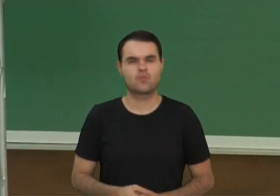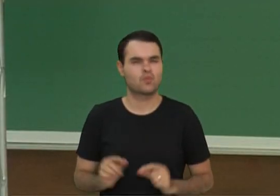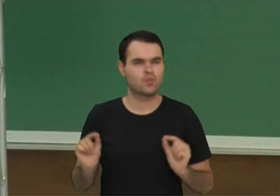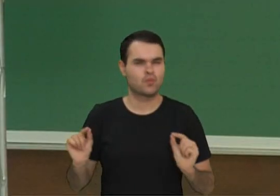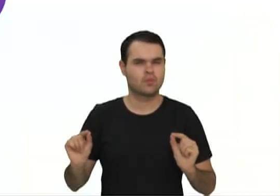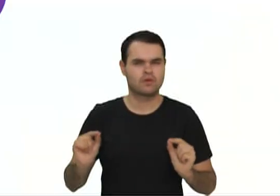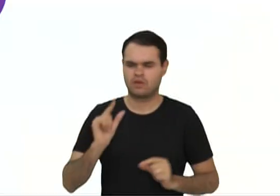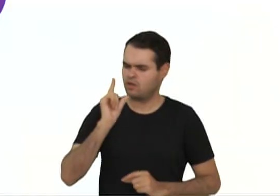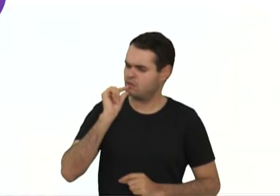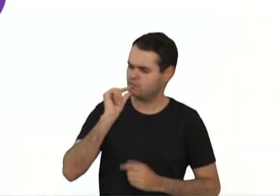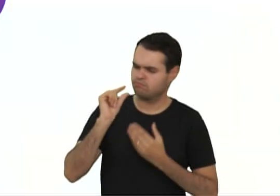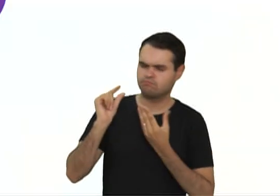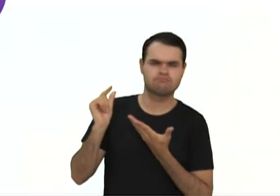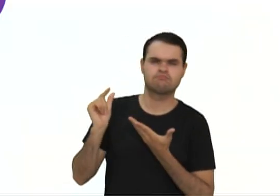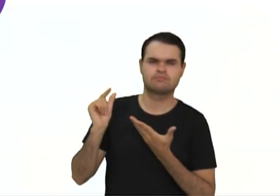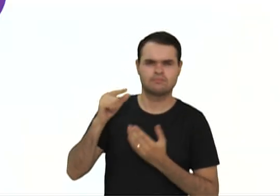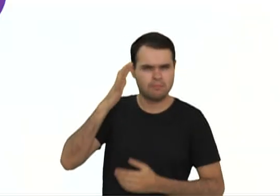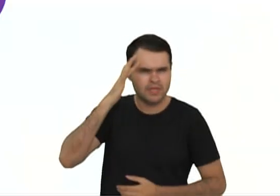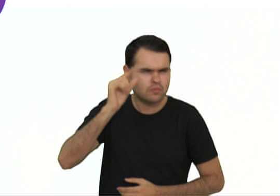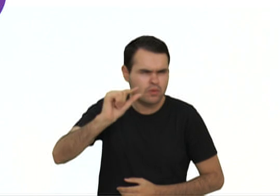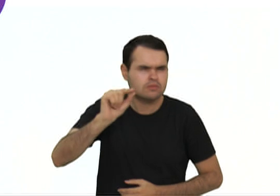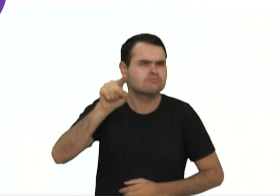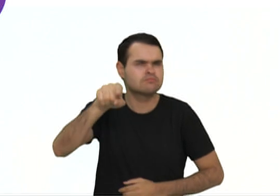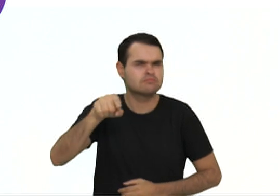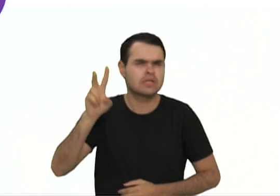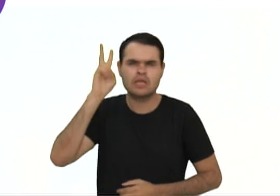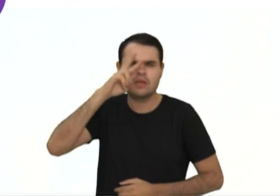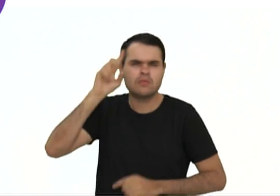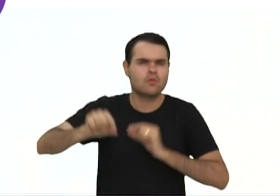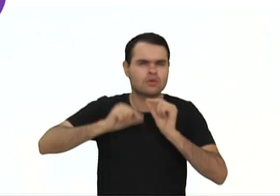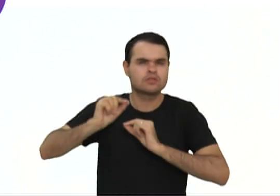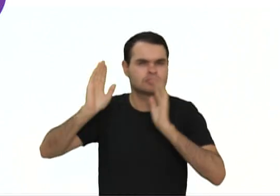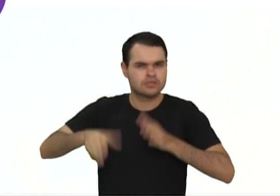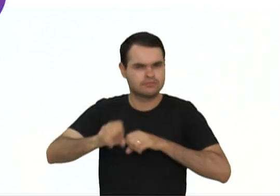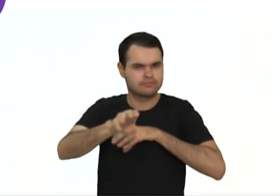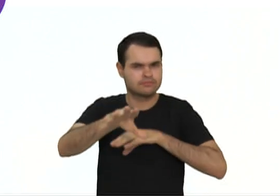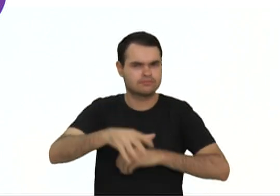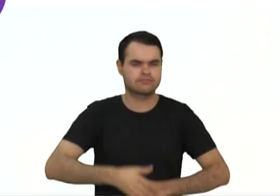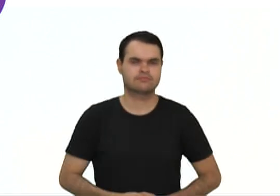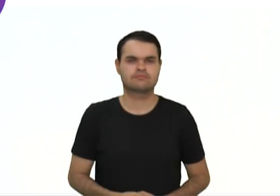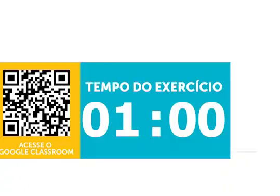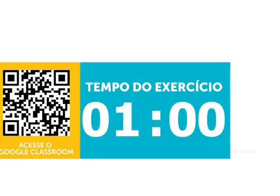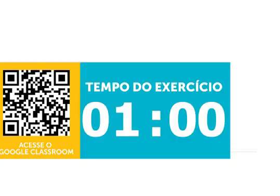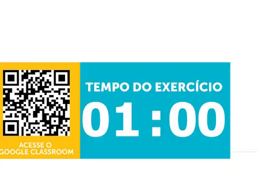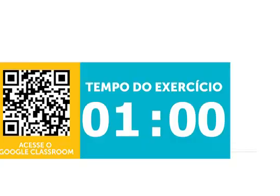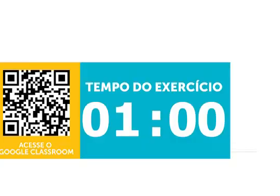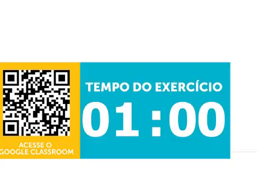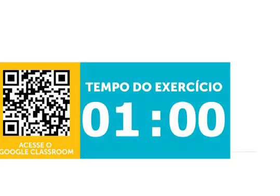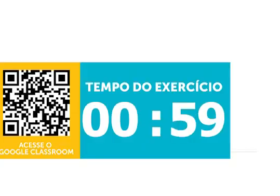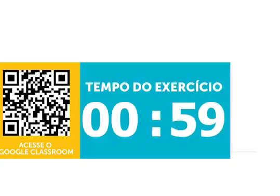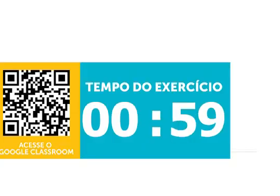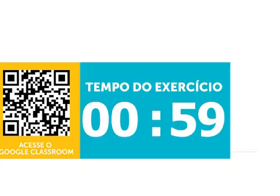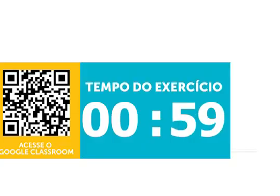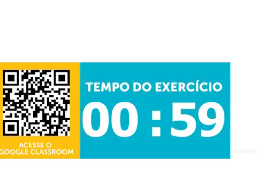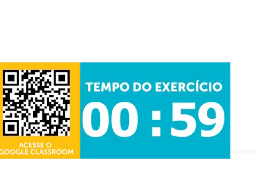o que é água. Pensa aí um pouquinho sobre o que é água. Relembre aquilo que nós já trabalhamos.